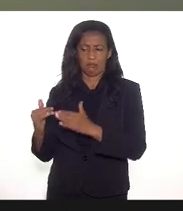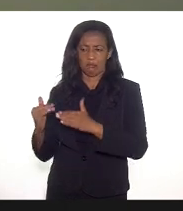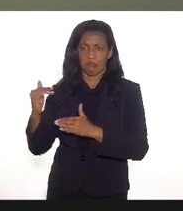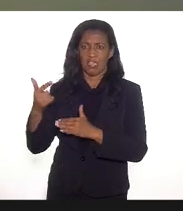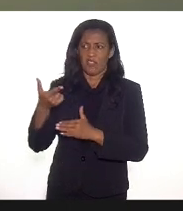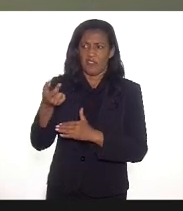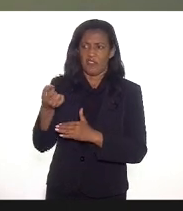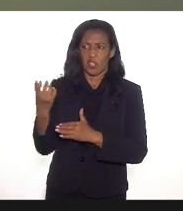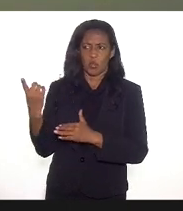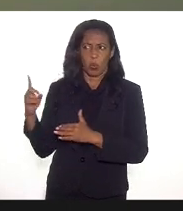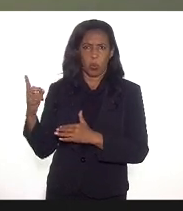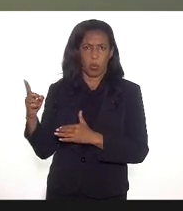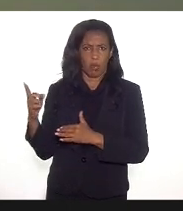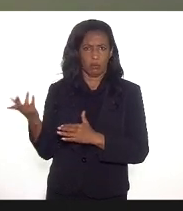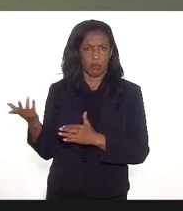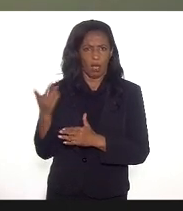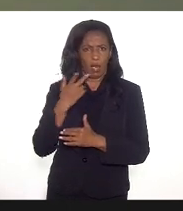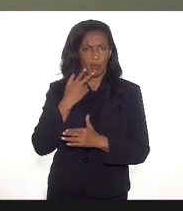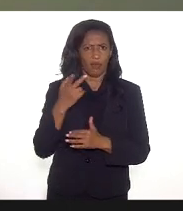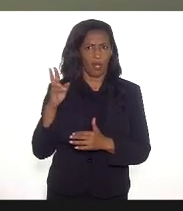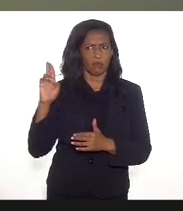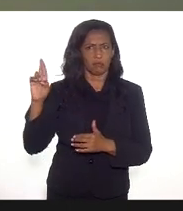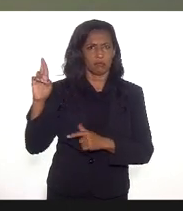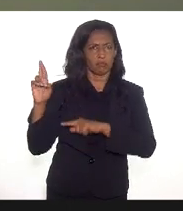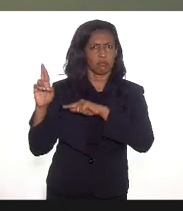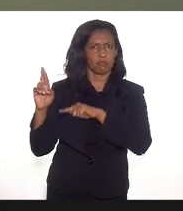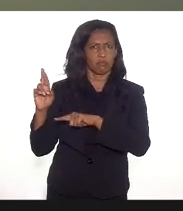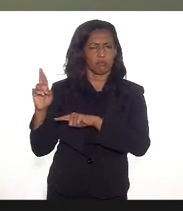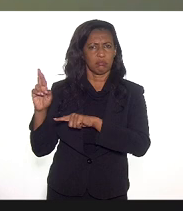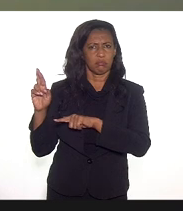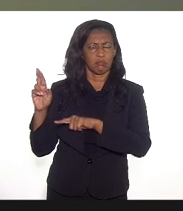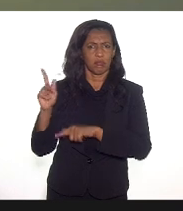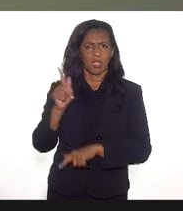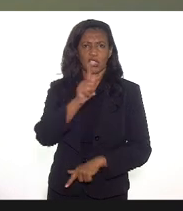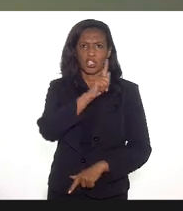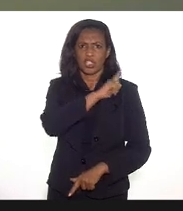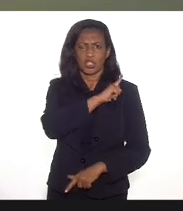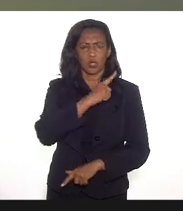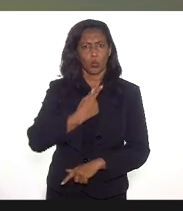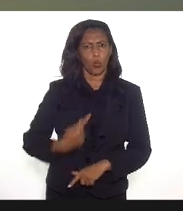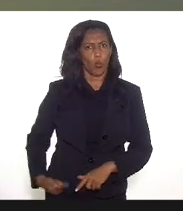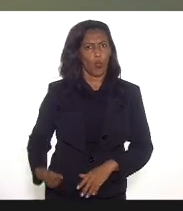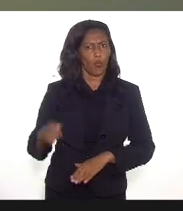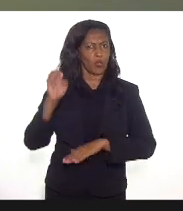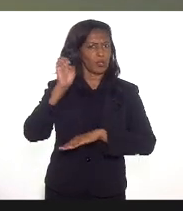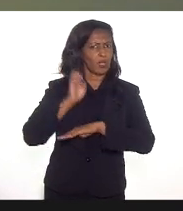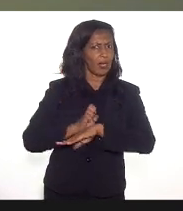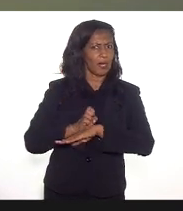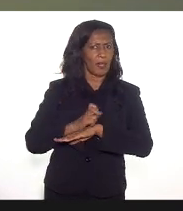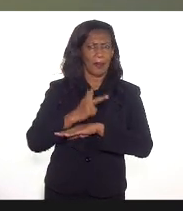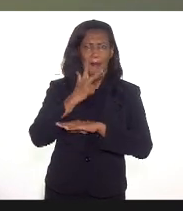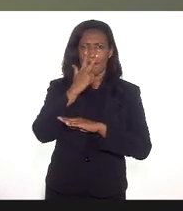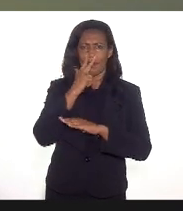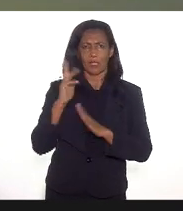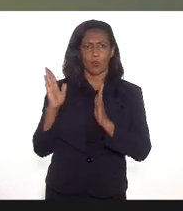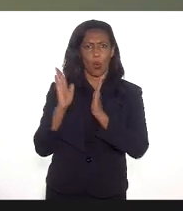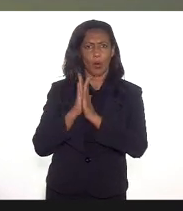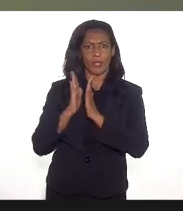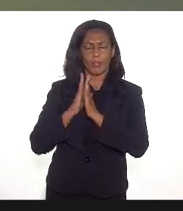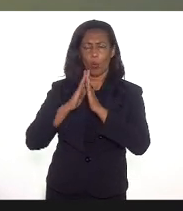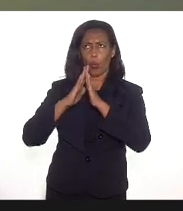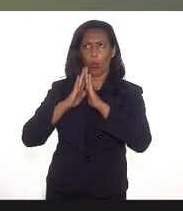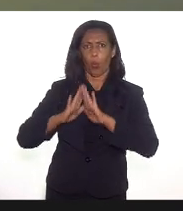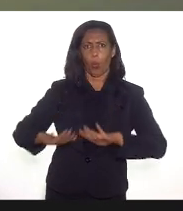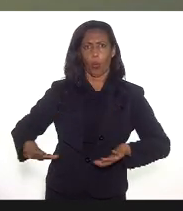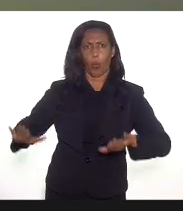a fala dos responsáveis pela gestão do governo do Estado era um mantra, que o problema do